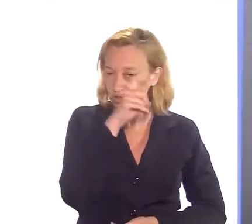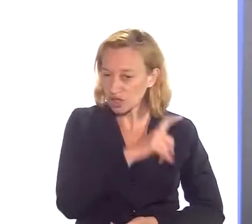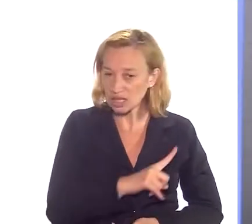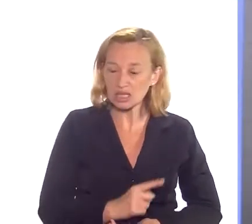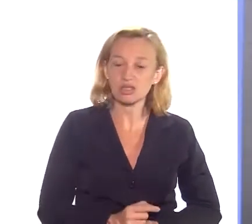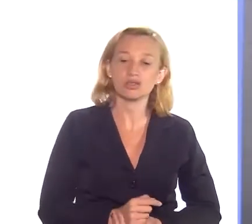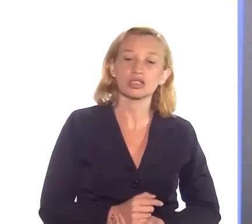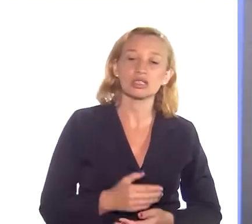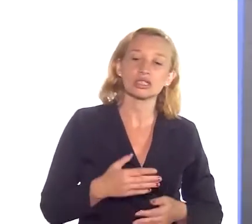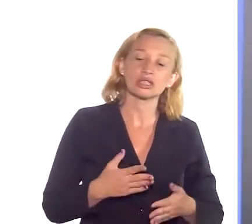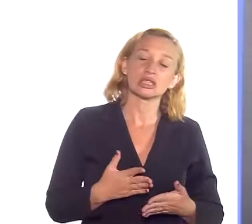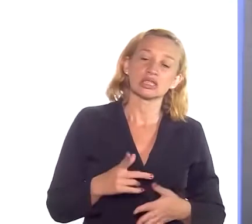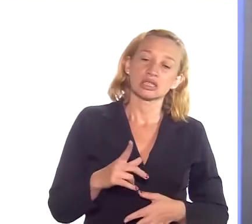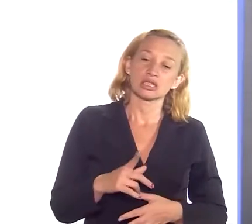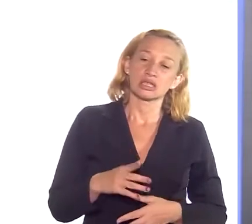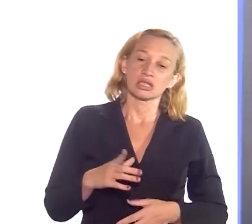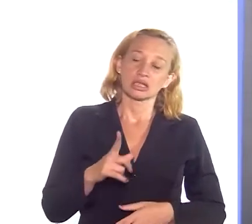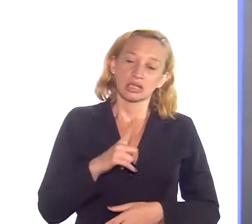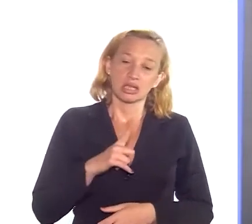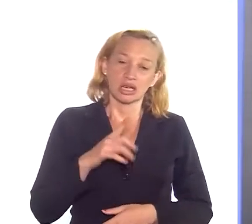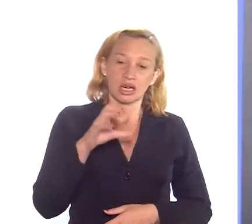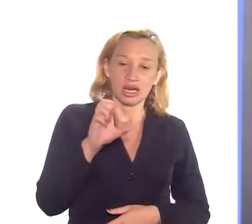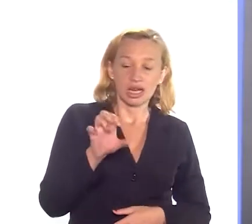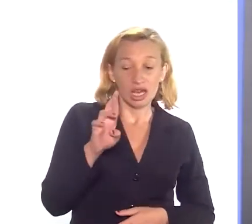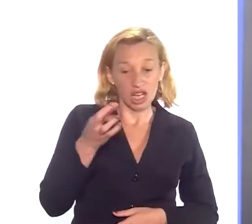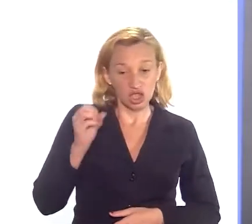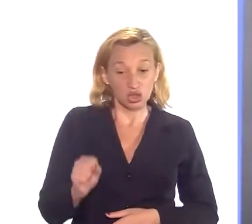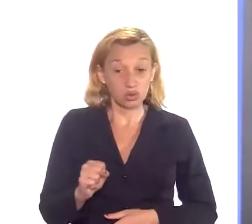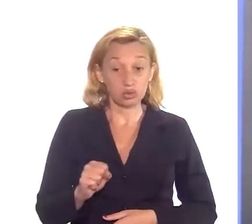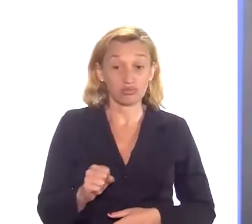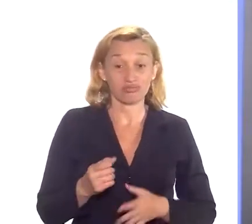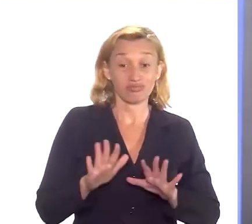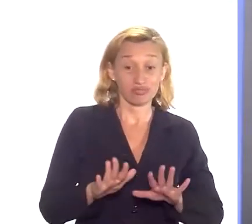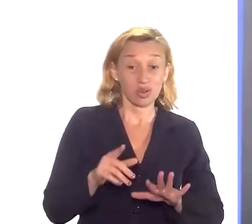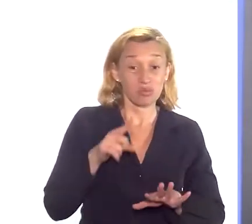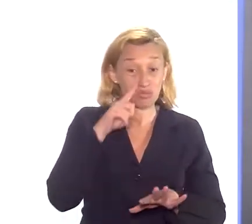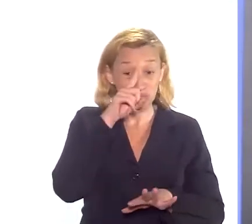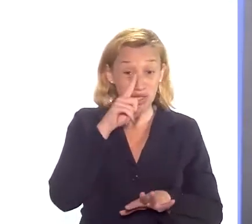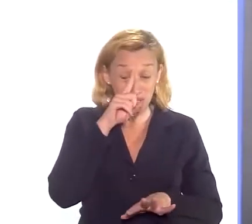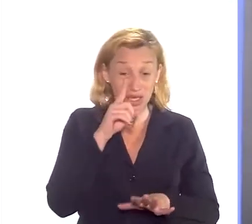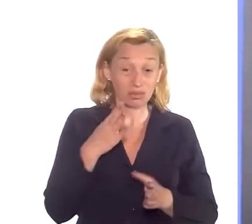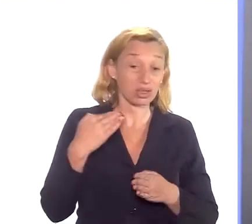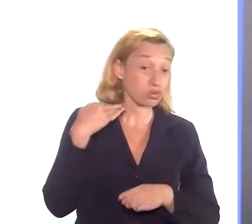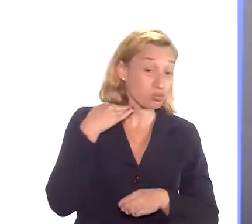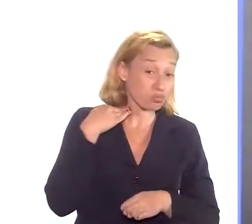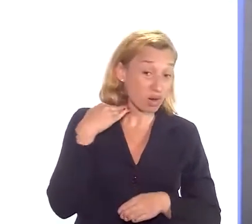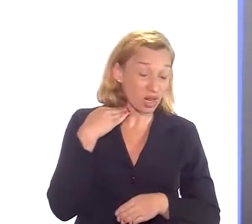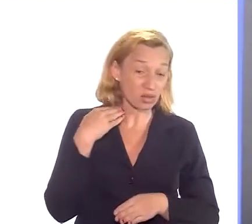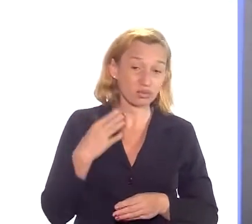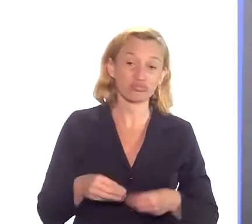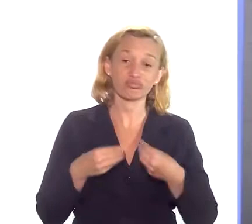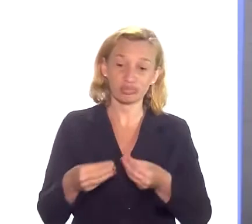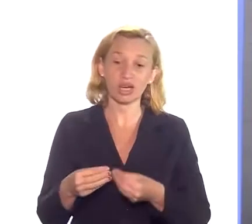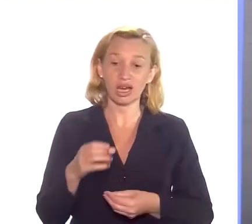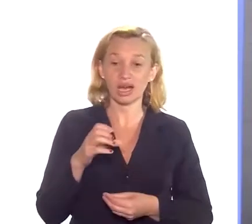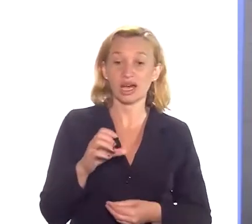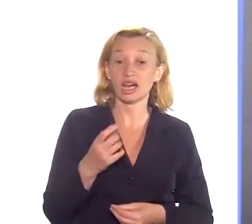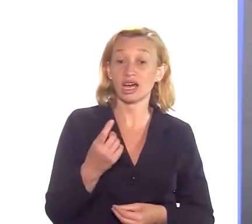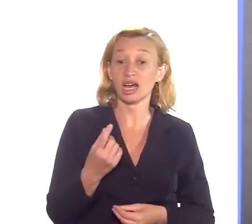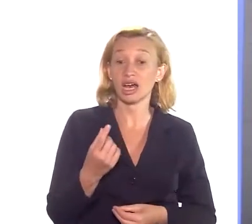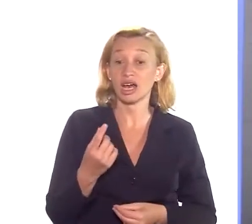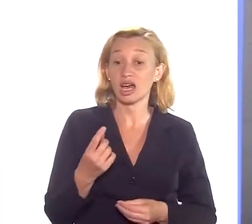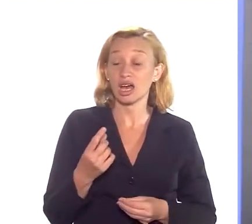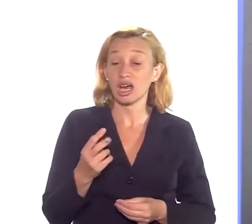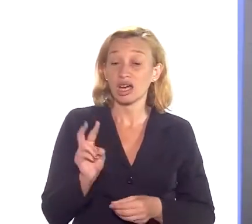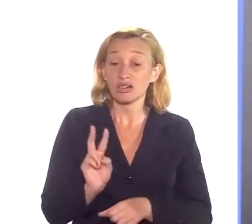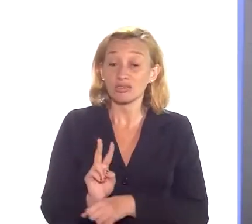A gente vê essa dificuldade de acesso a crédito de forma generalizada, até porque o risco, né, dos bancos de